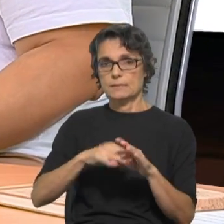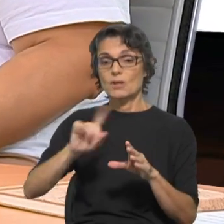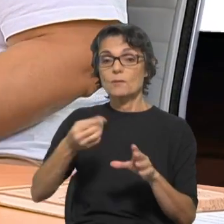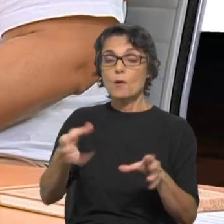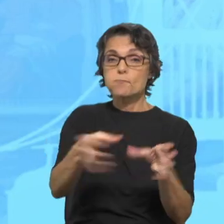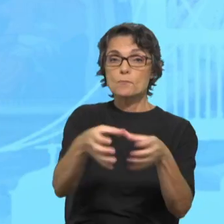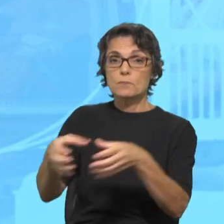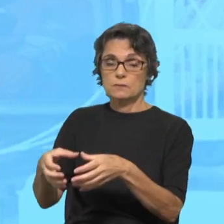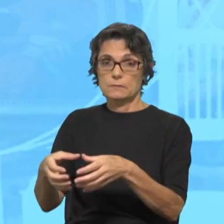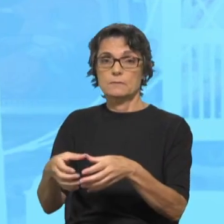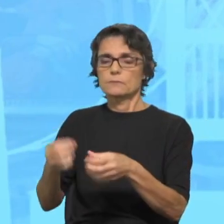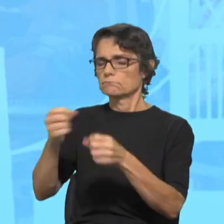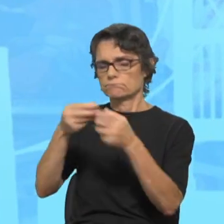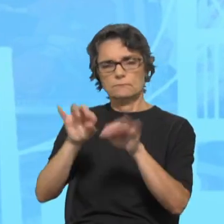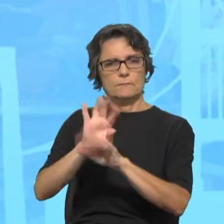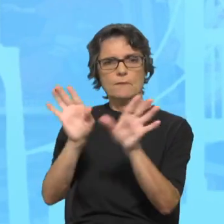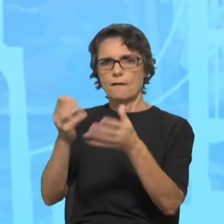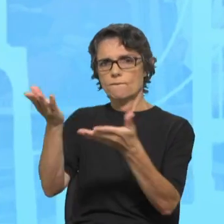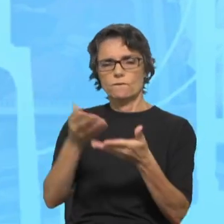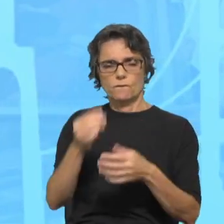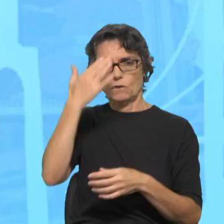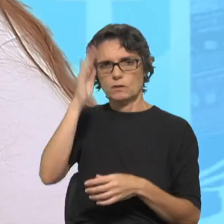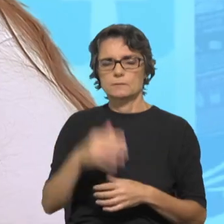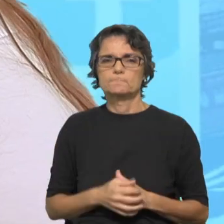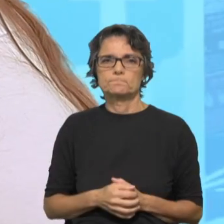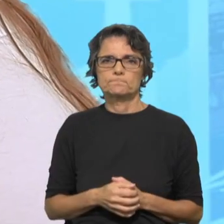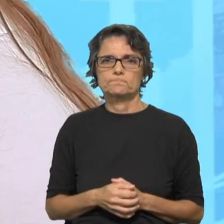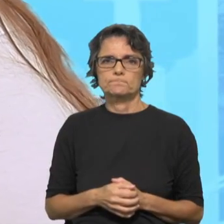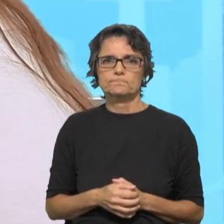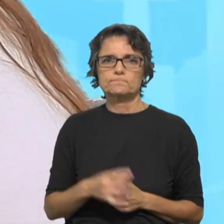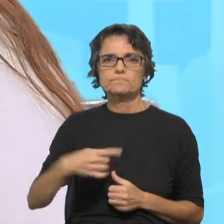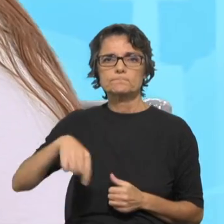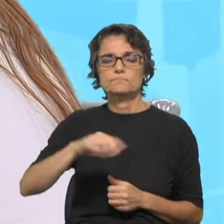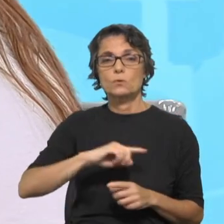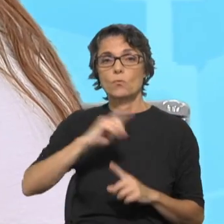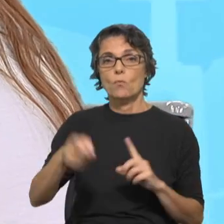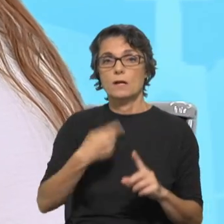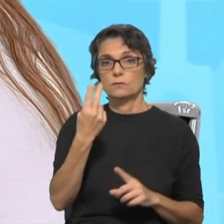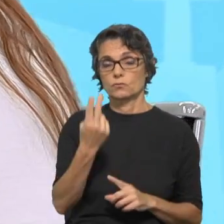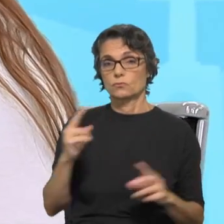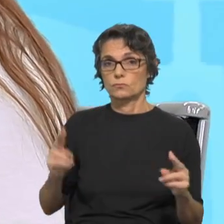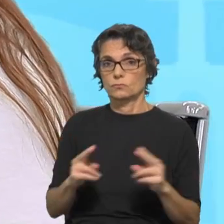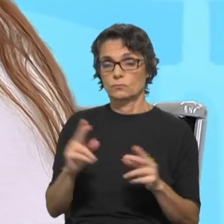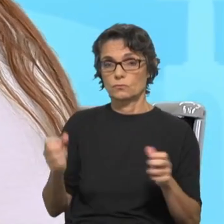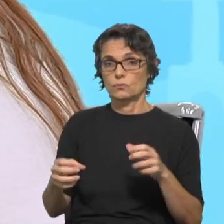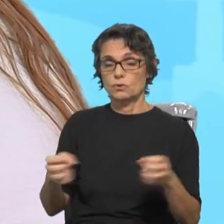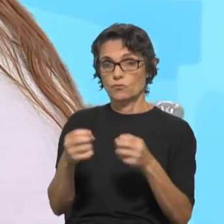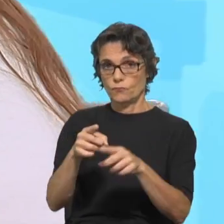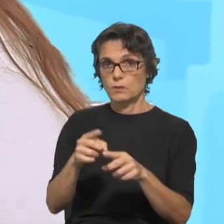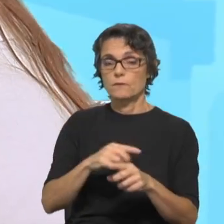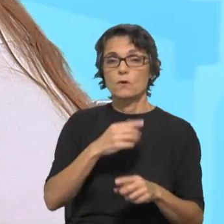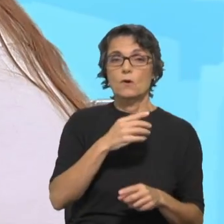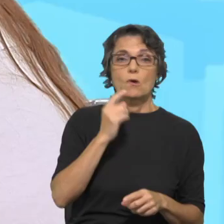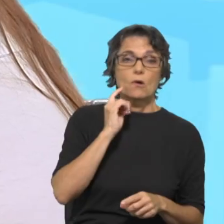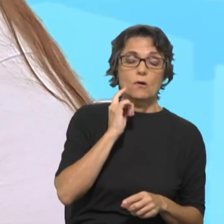que forem convivas são bem-vindos e temos um lugar para todos. Nós fazemos 2 convívios por ano, sempre, na Páscoa e no Natal, sempre